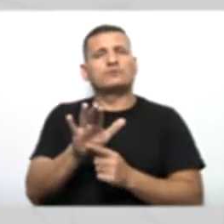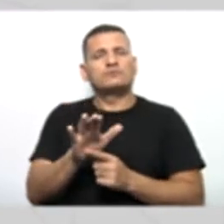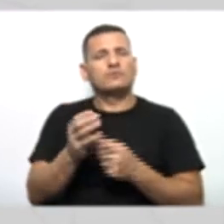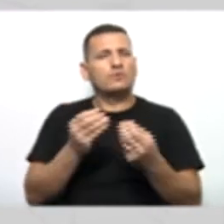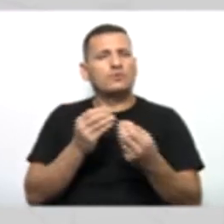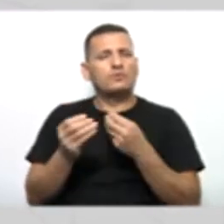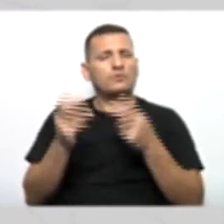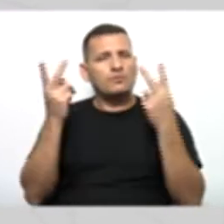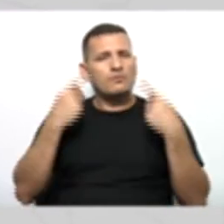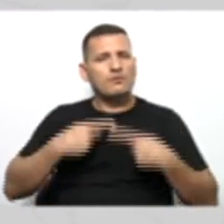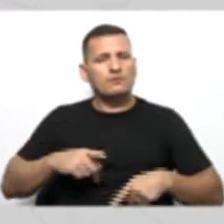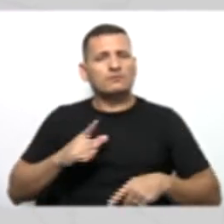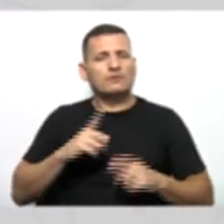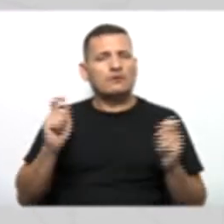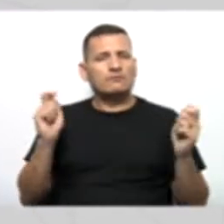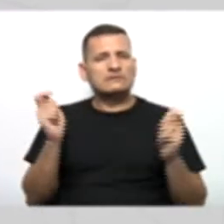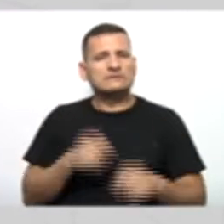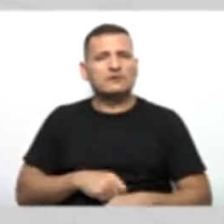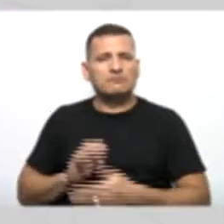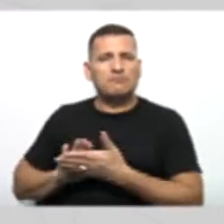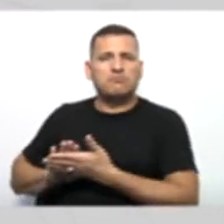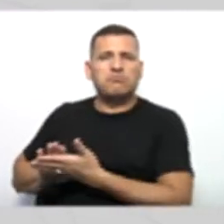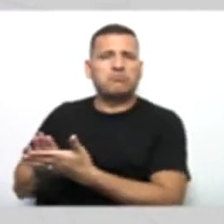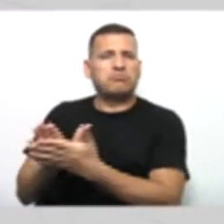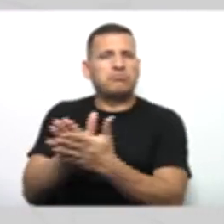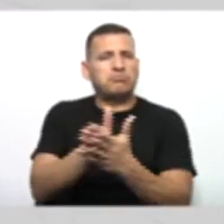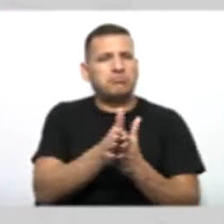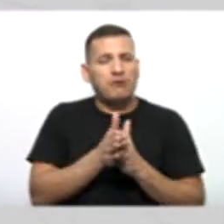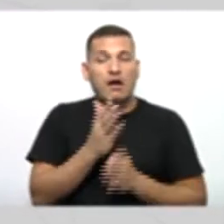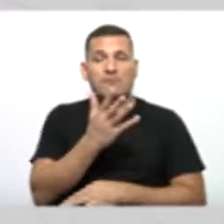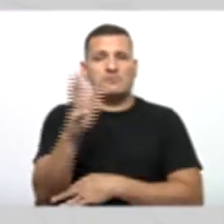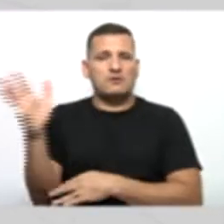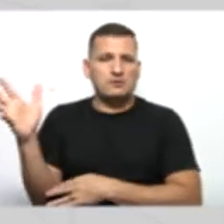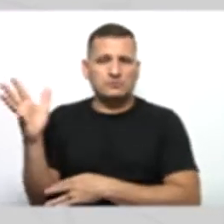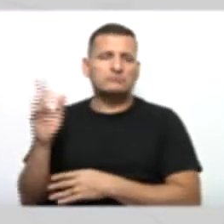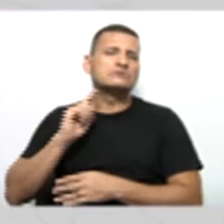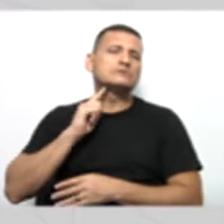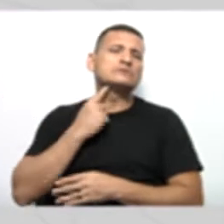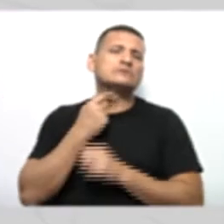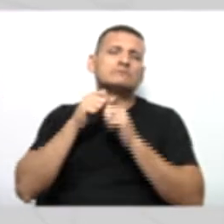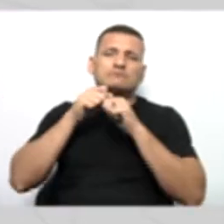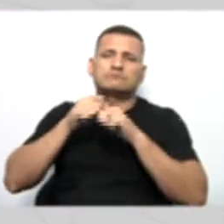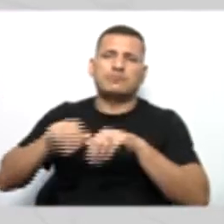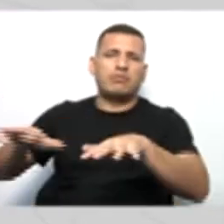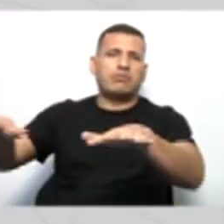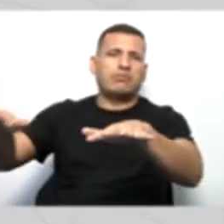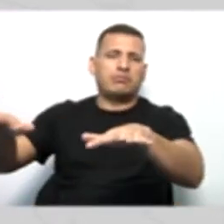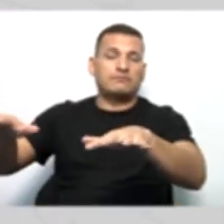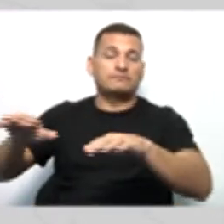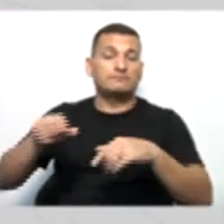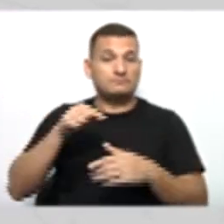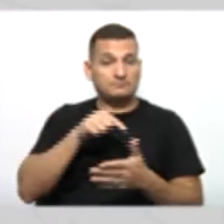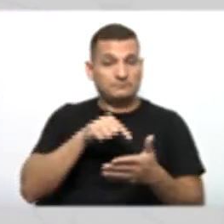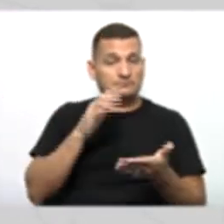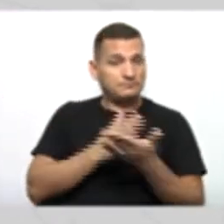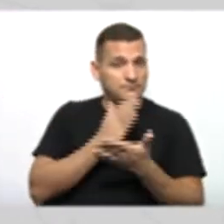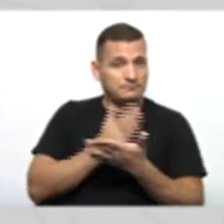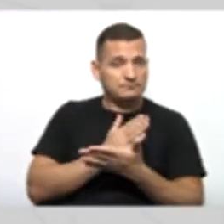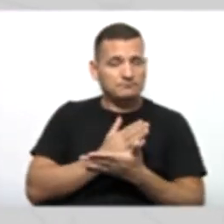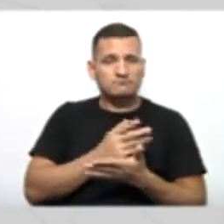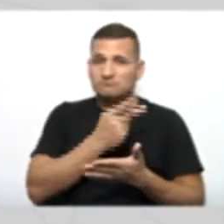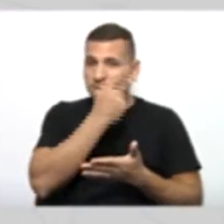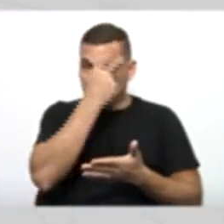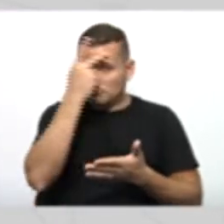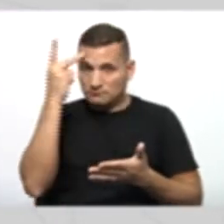havia atingido de destruir o meio ambiente, de poluir o meio ambiente. E a partir deste livro, as pessoas começaram